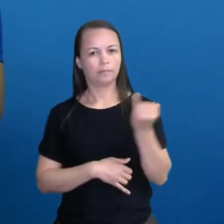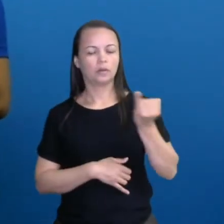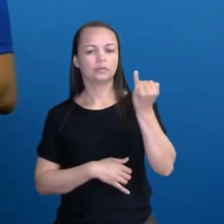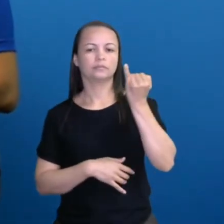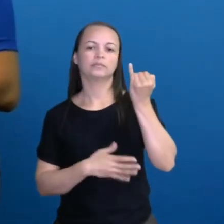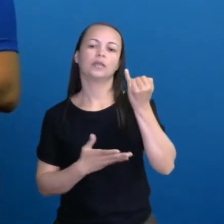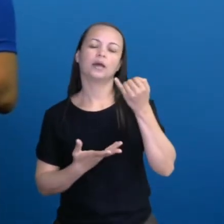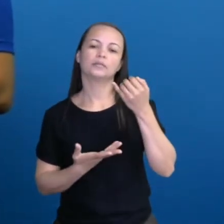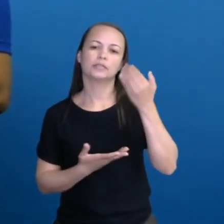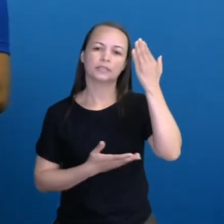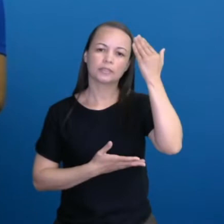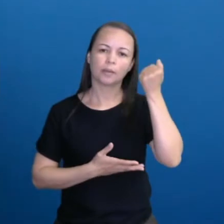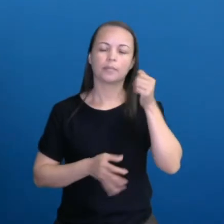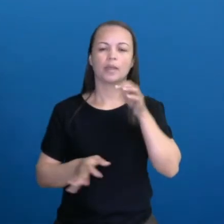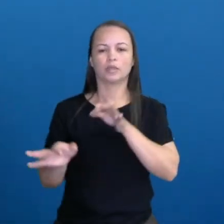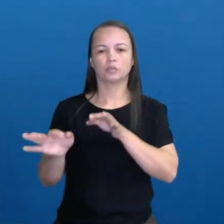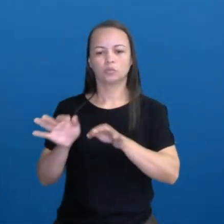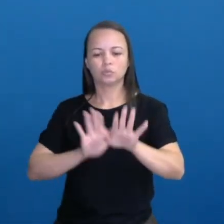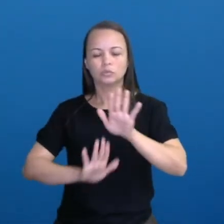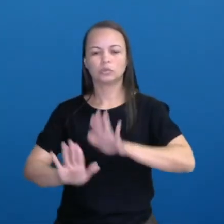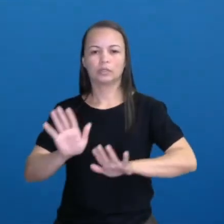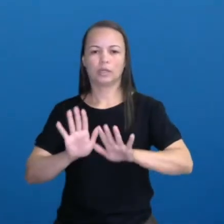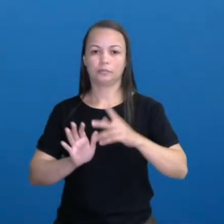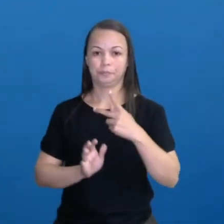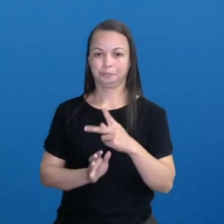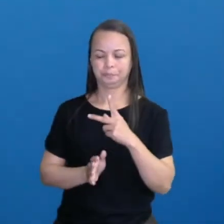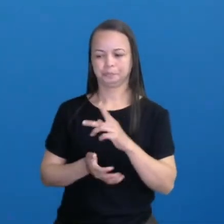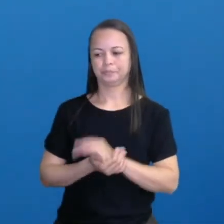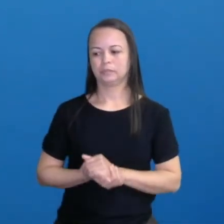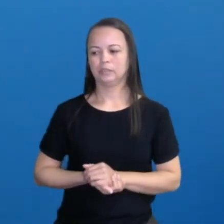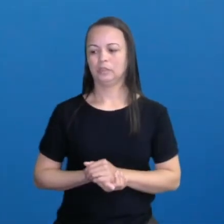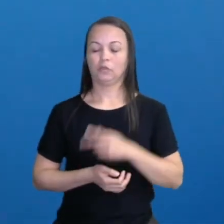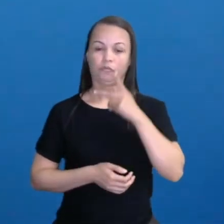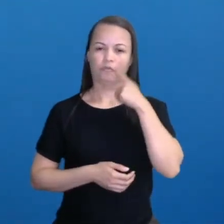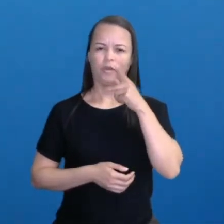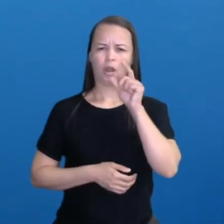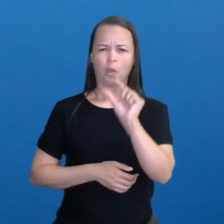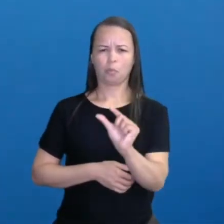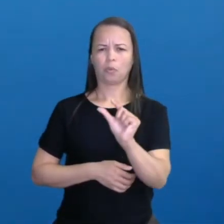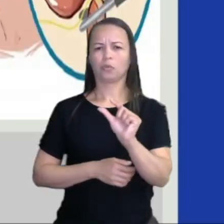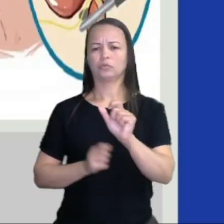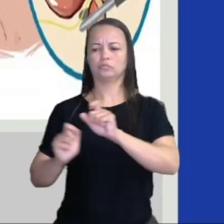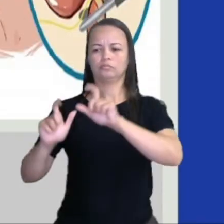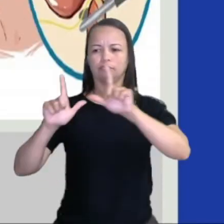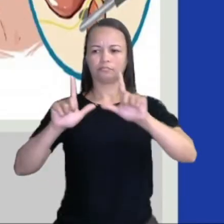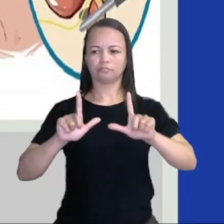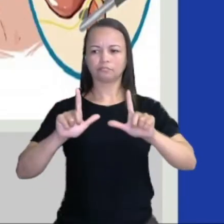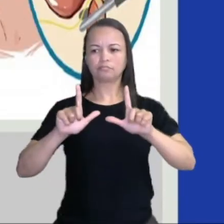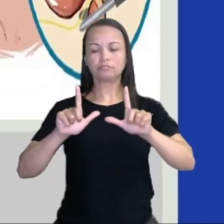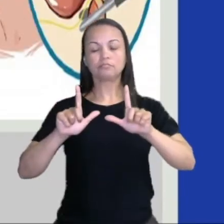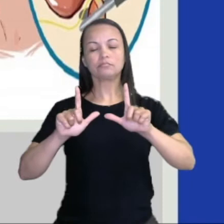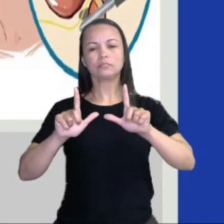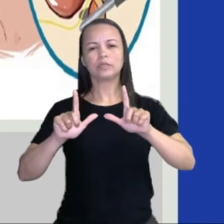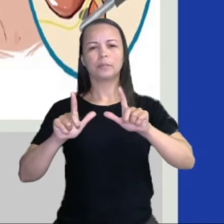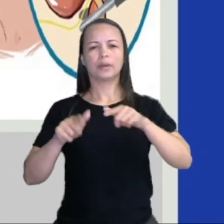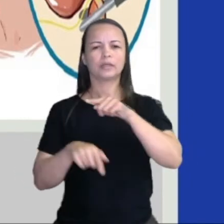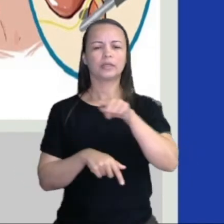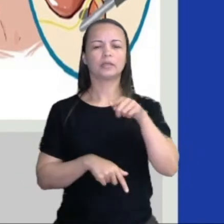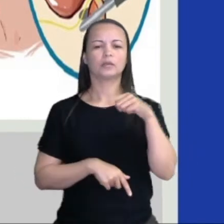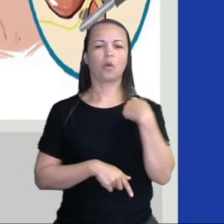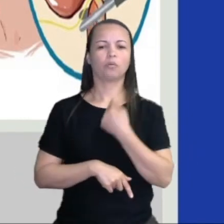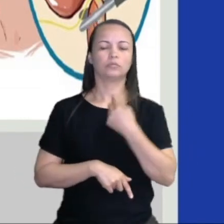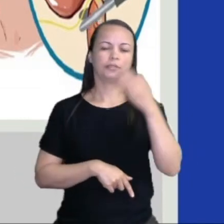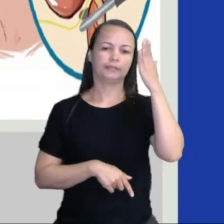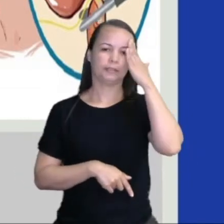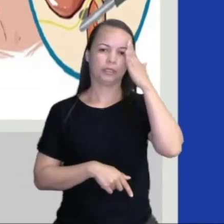importância do cuidado dessa estrutura. E aqui, eu vou falar aqui um pouquinho, rapidinho aqui. Por favor, produção, abre essa imagem aí para a gente mais ou menos entender como é que